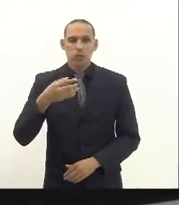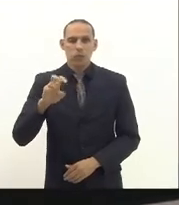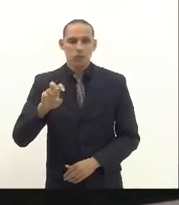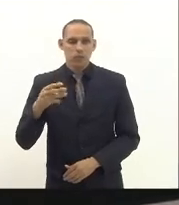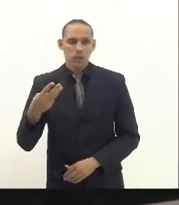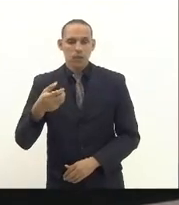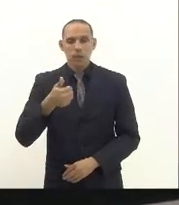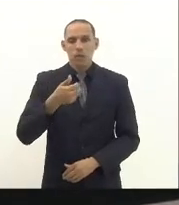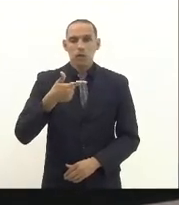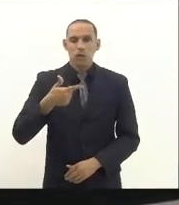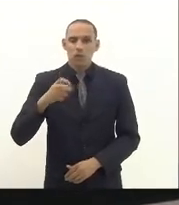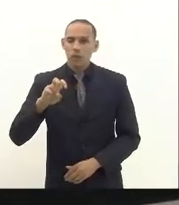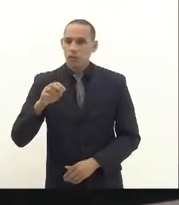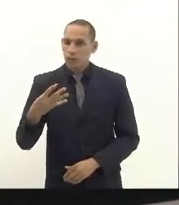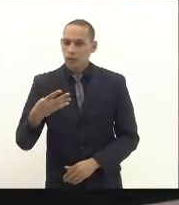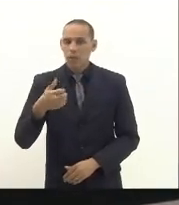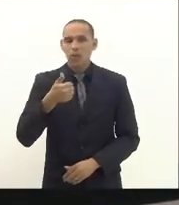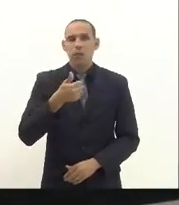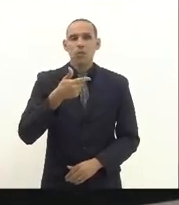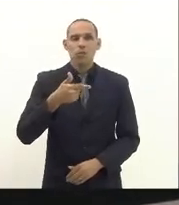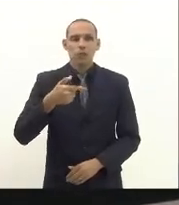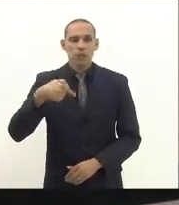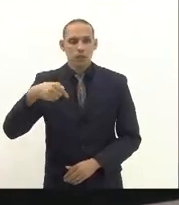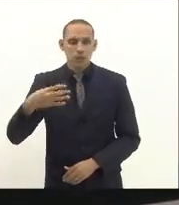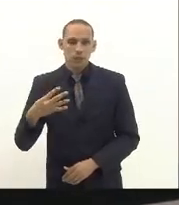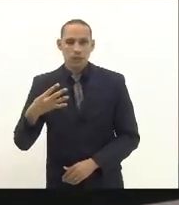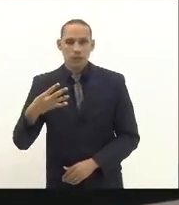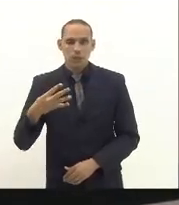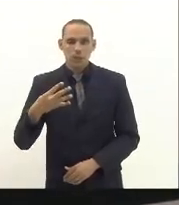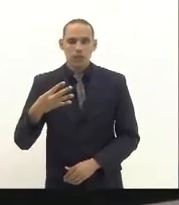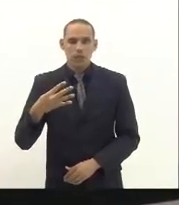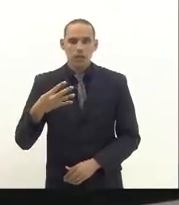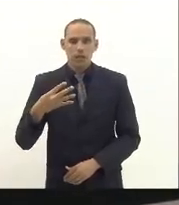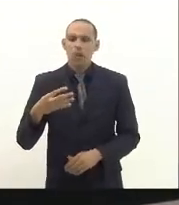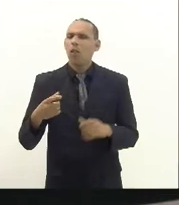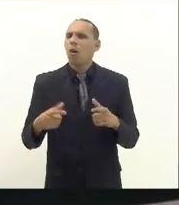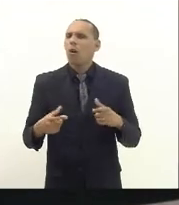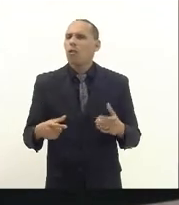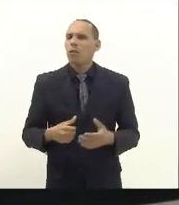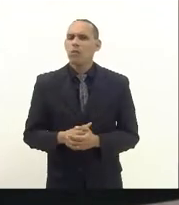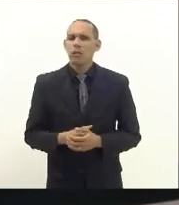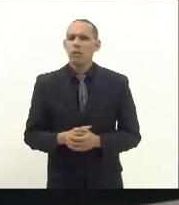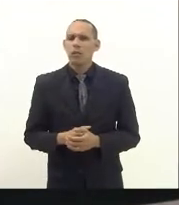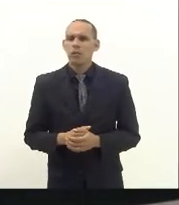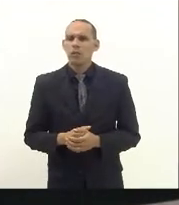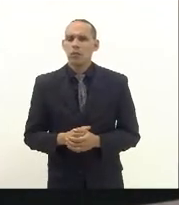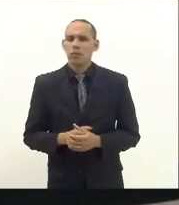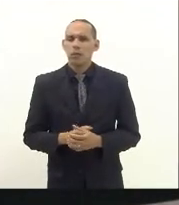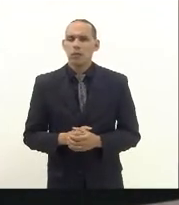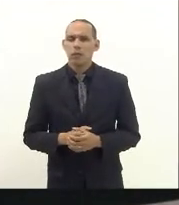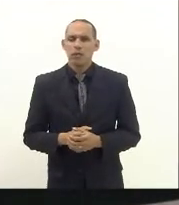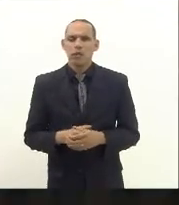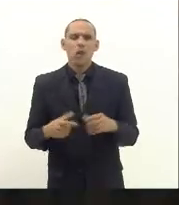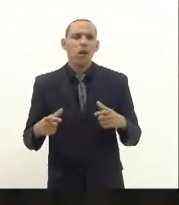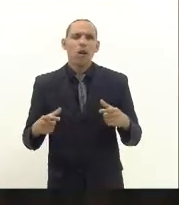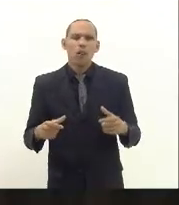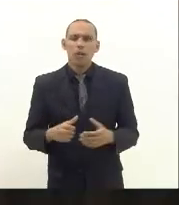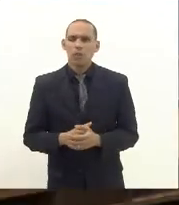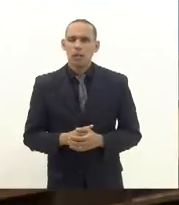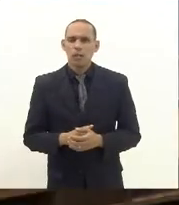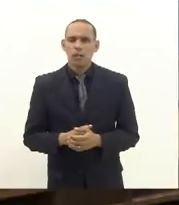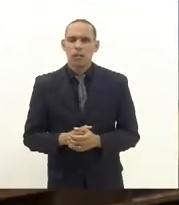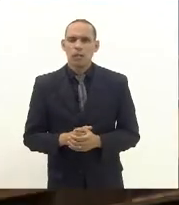12531 25 41274 aonde tem esse tá na onde tem